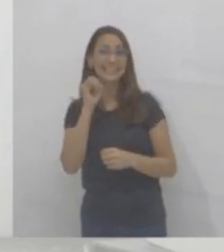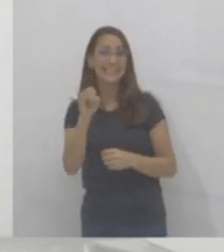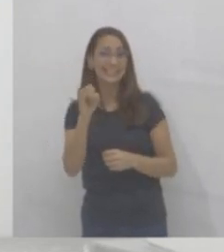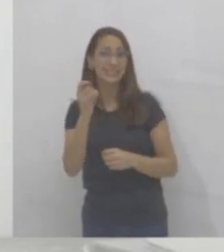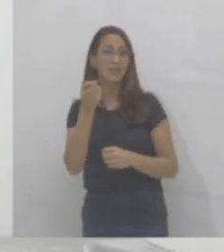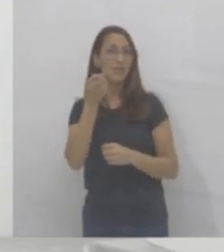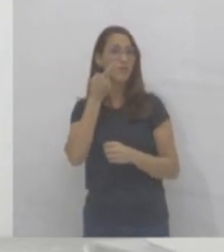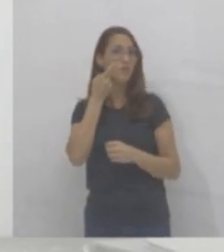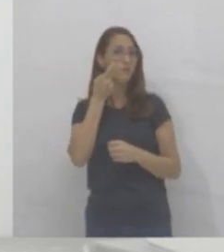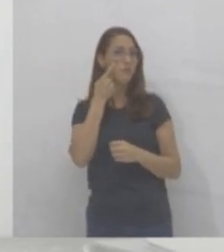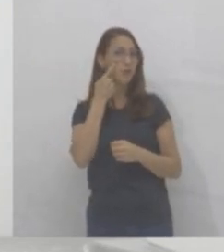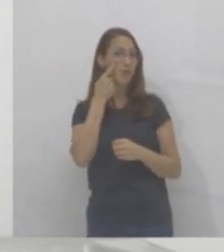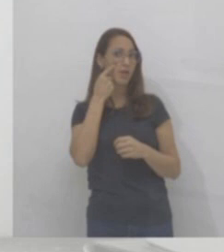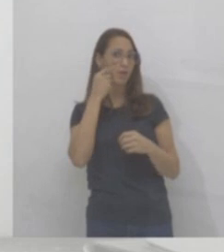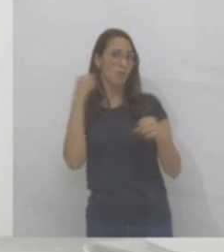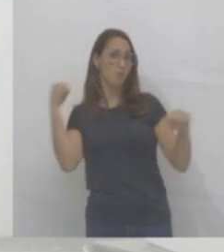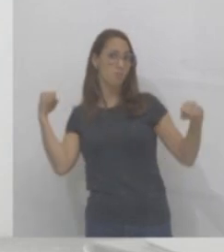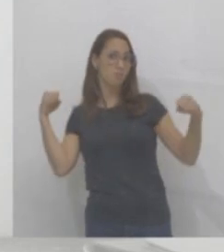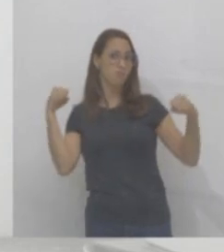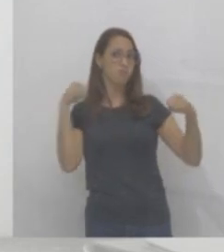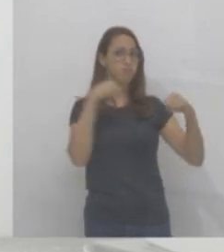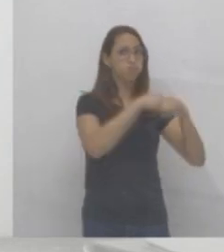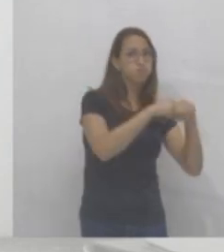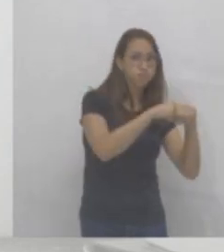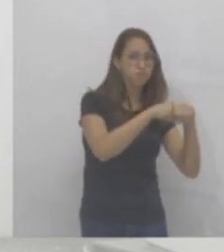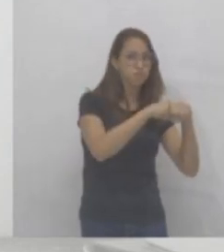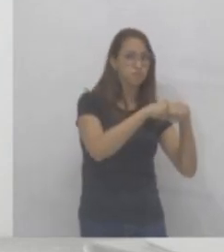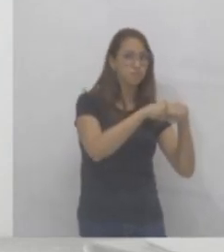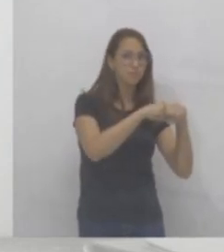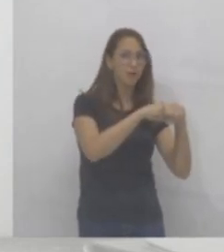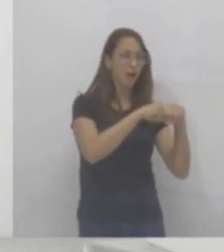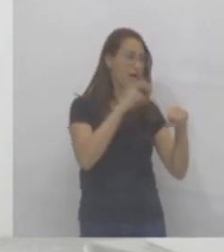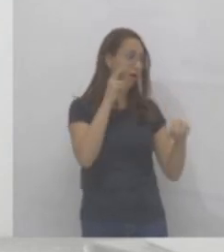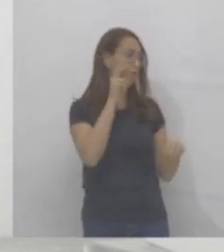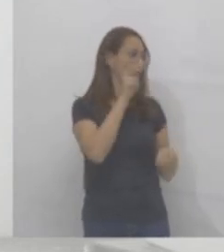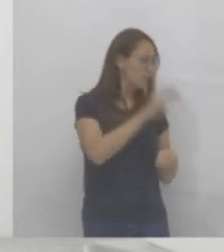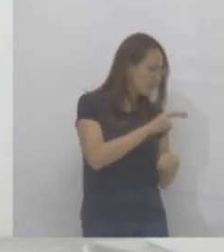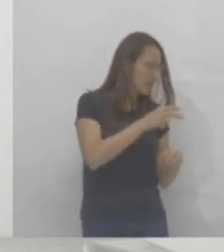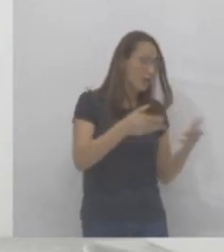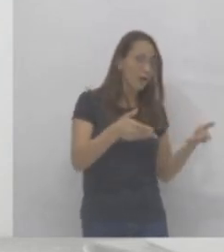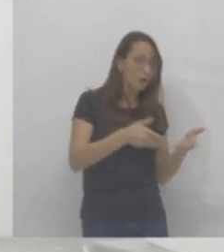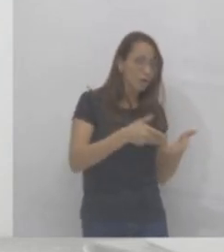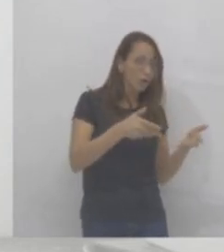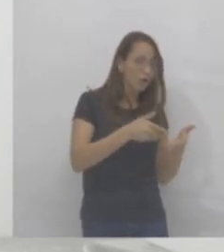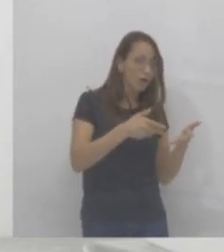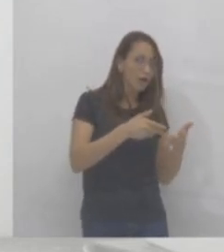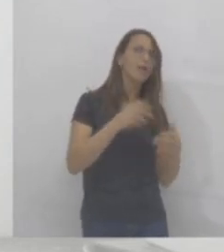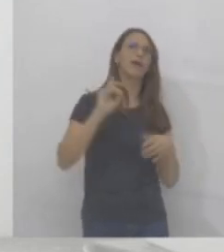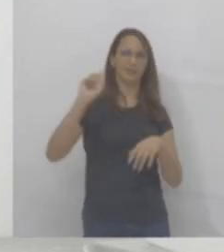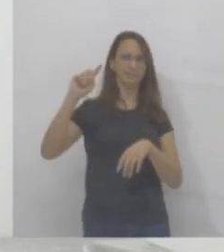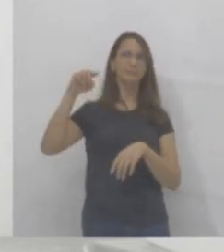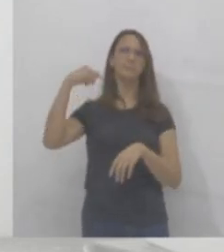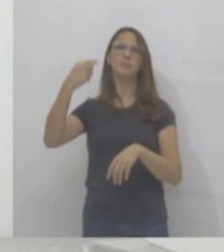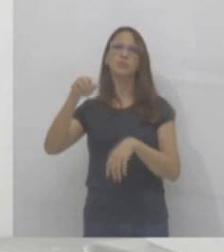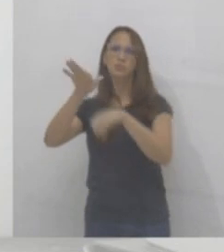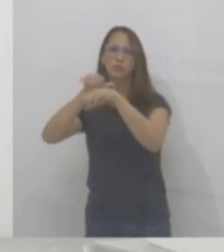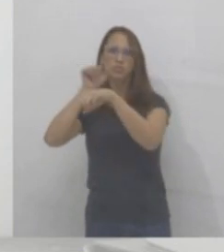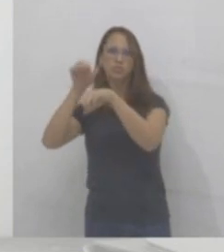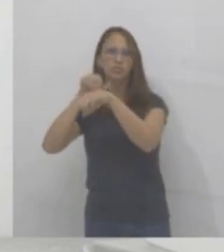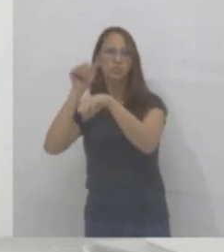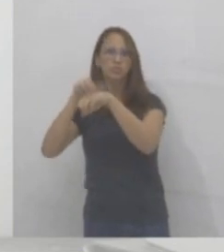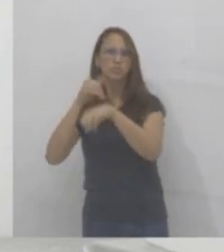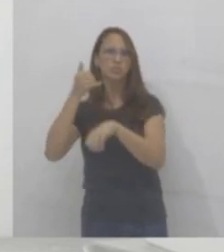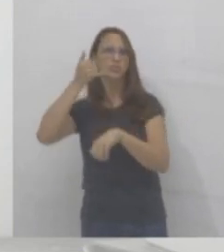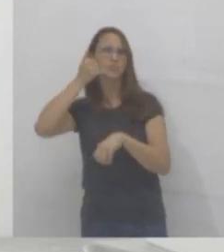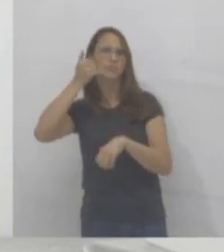um acidente de carro, um acidente de trânsito, a gente poderia falar, poxa, então no presente, eu estou dizendo, se eu ver um acidente de carro, o que eu